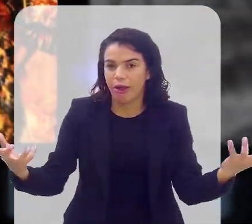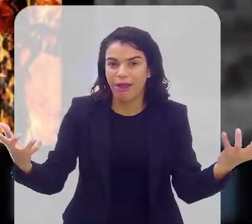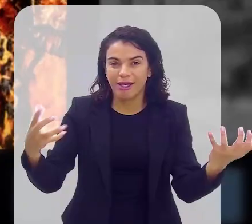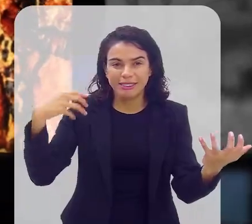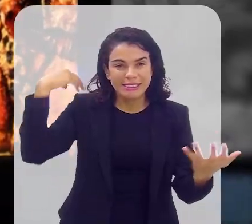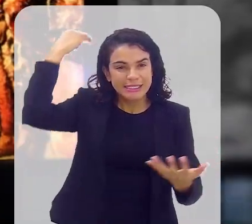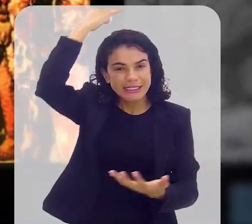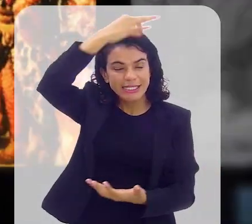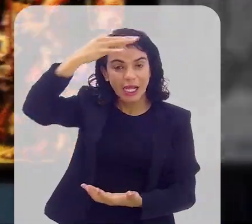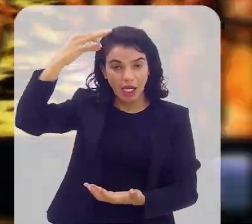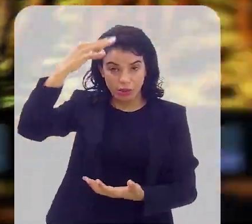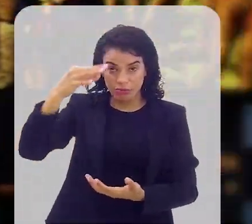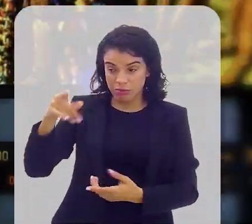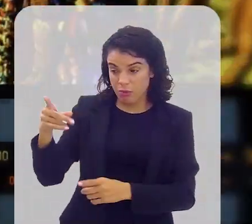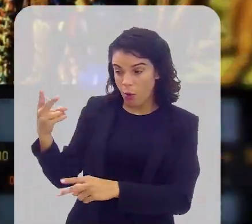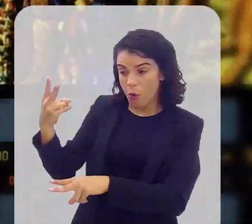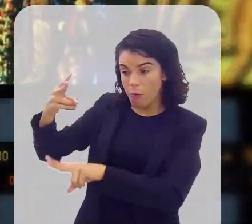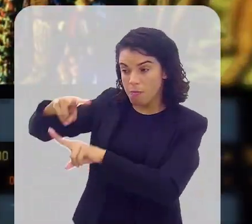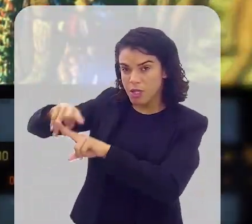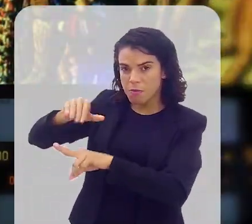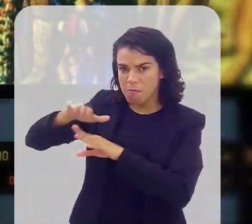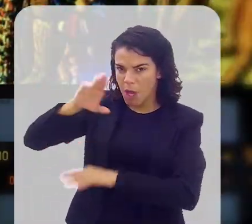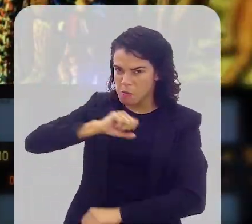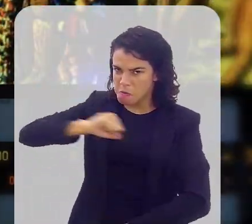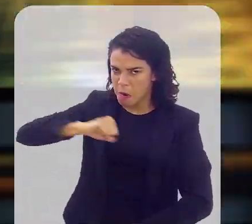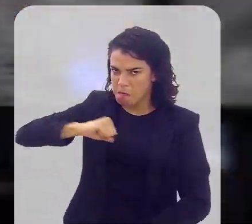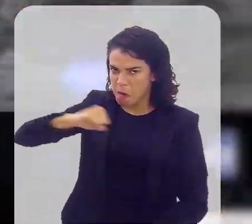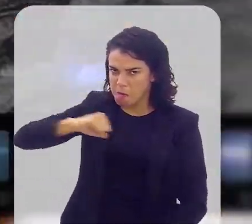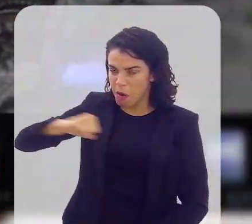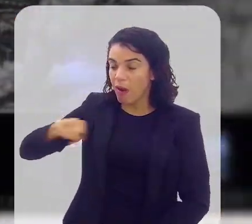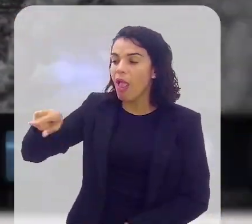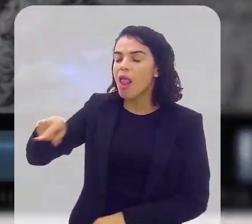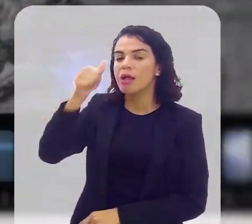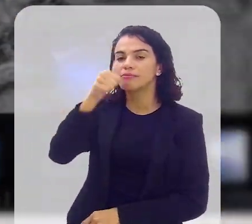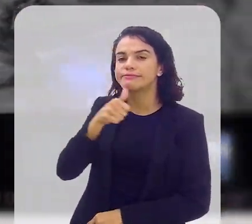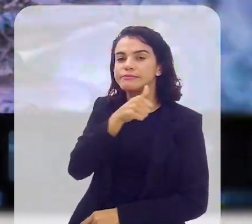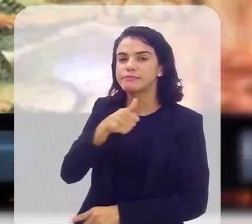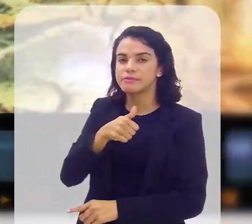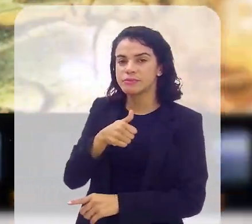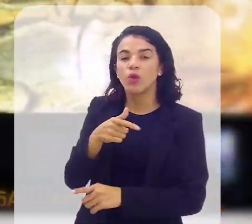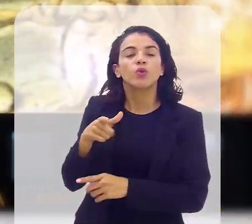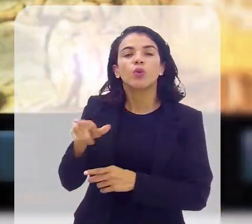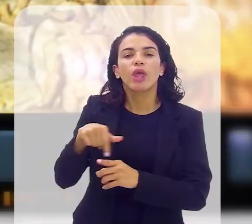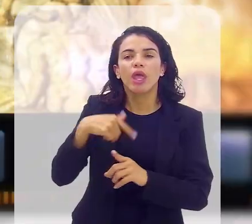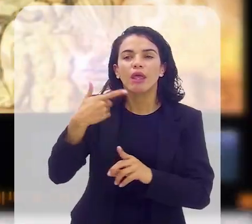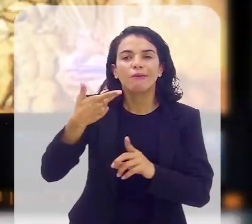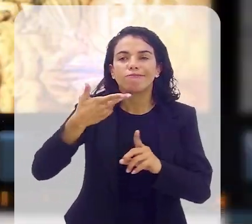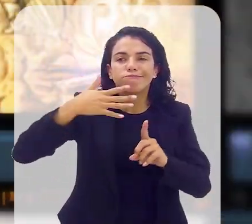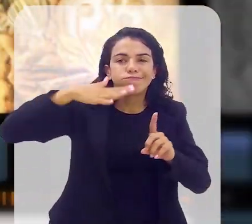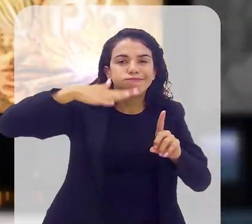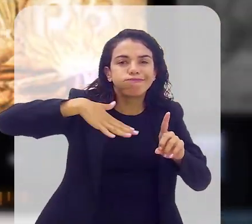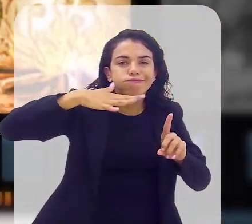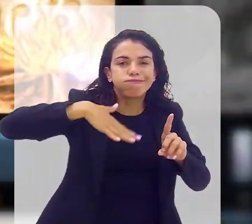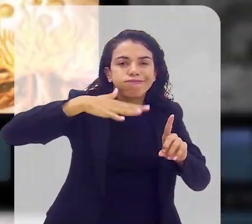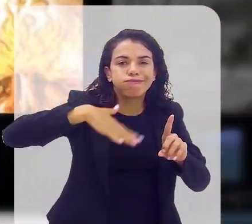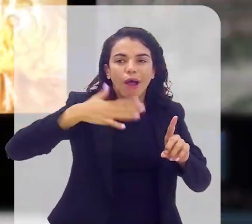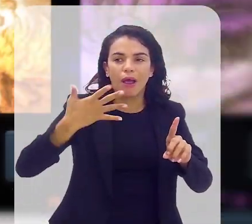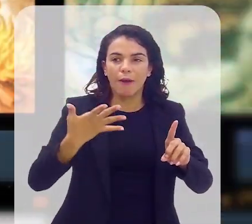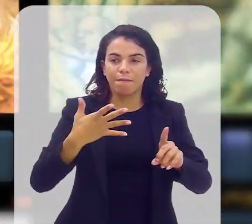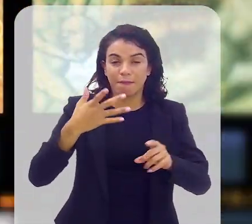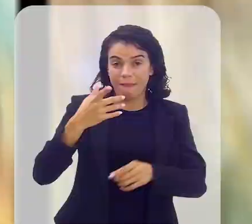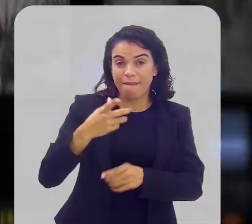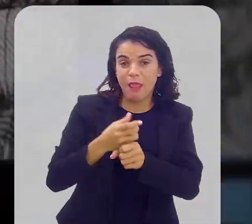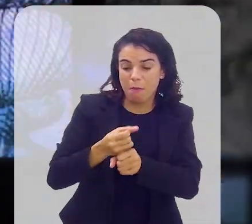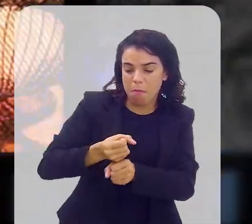banquete sagrado, no qual o prisioneiro mais valente da tribo inimiga era sacrificado num ritual de